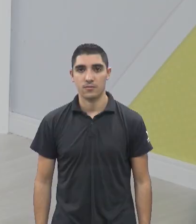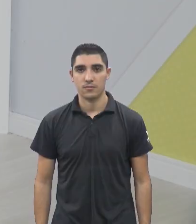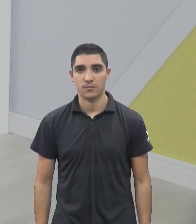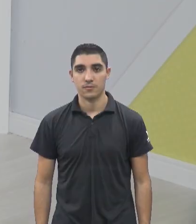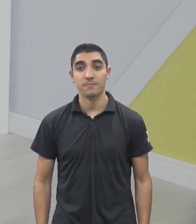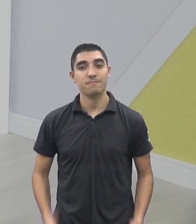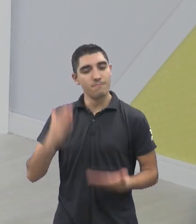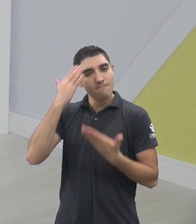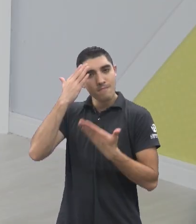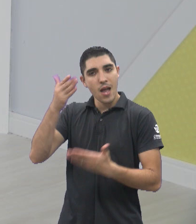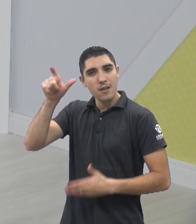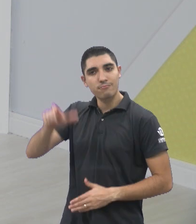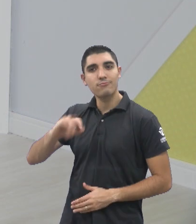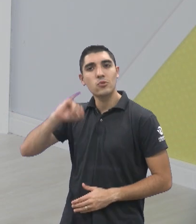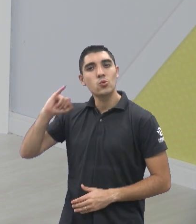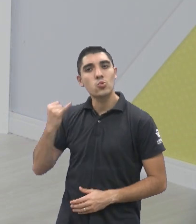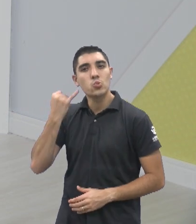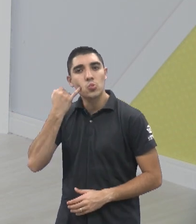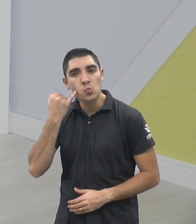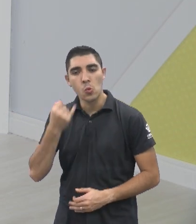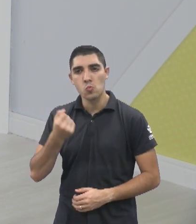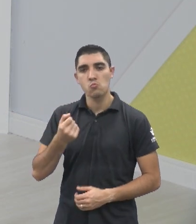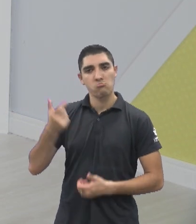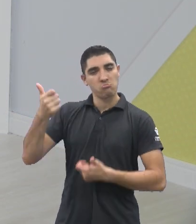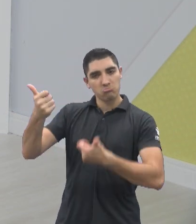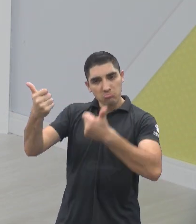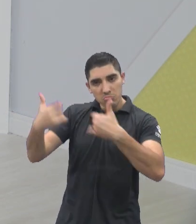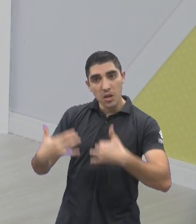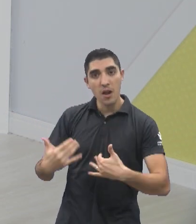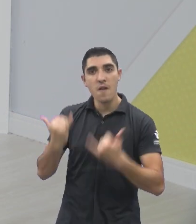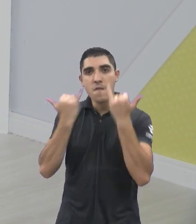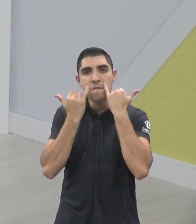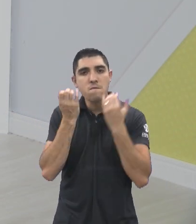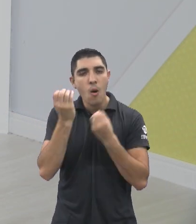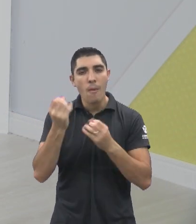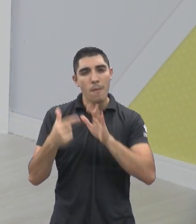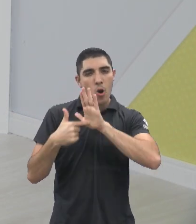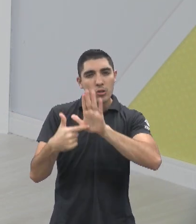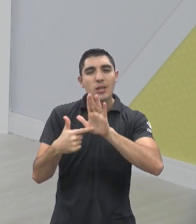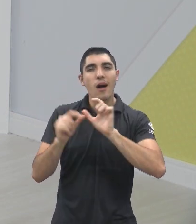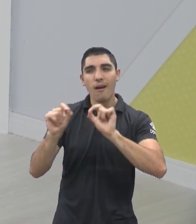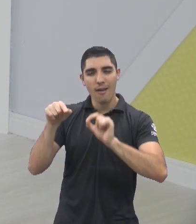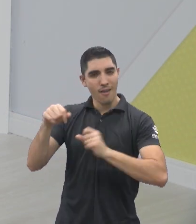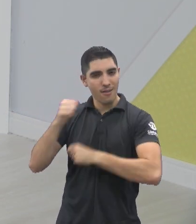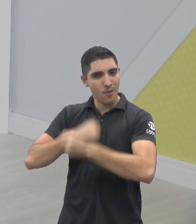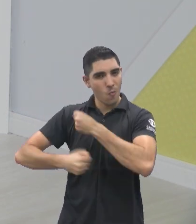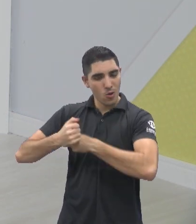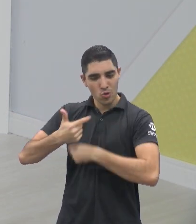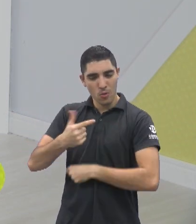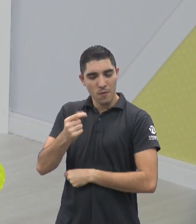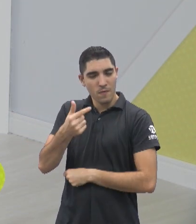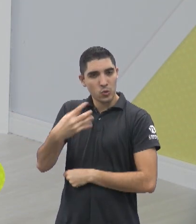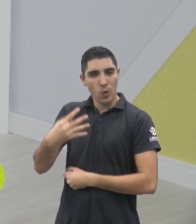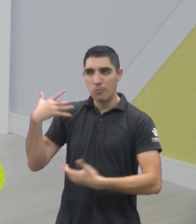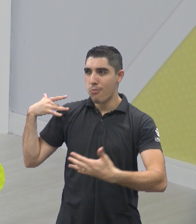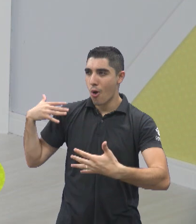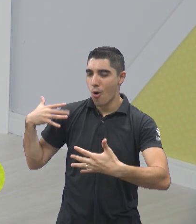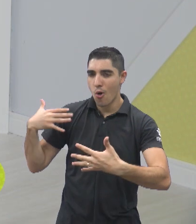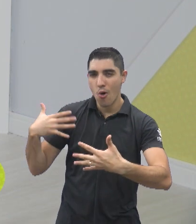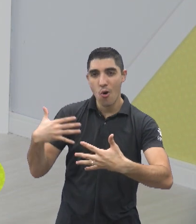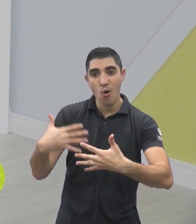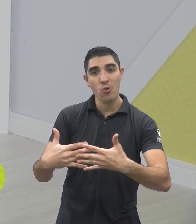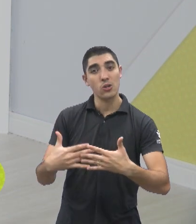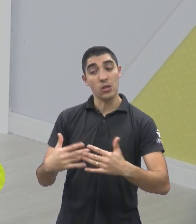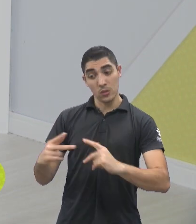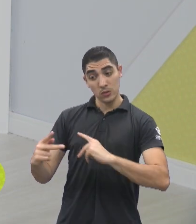Valeu, Joãozinho. Obrigado pelas informações aí, esmiuçando o ano de 2024 da equipe do Vôlei São José. Começou bem,